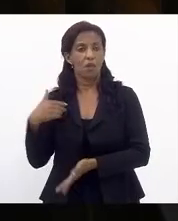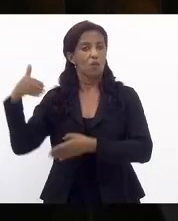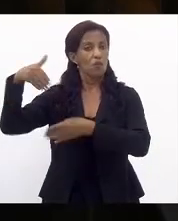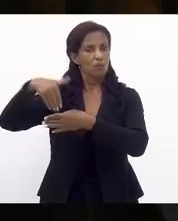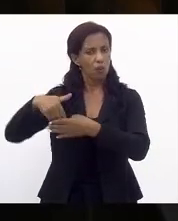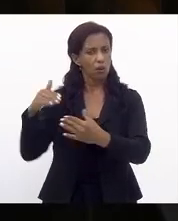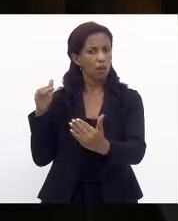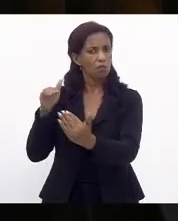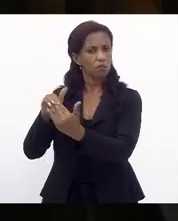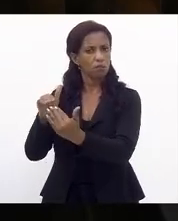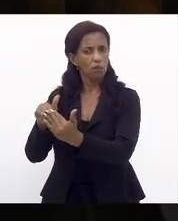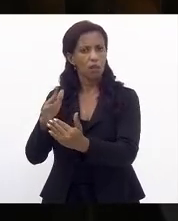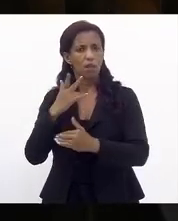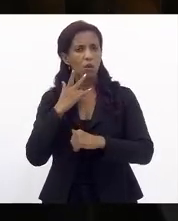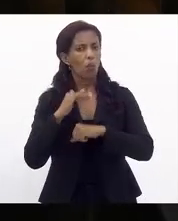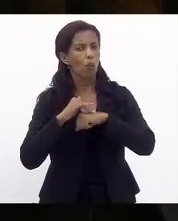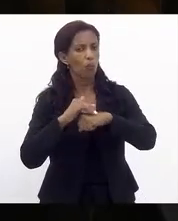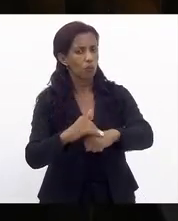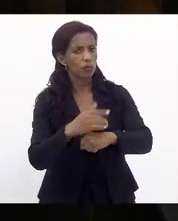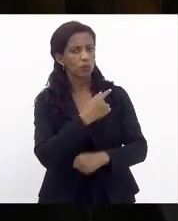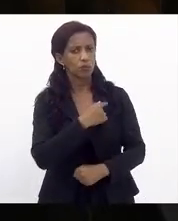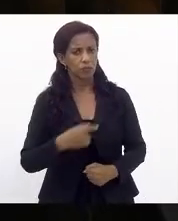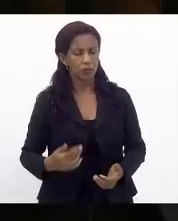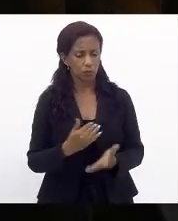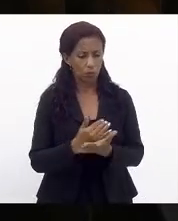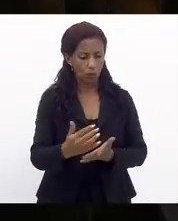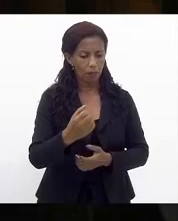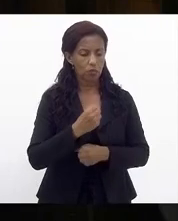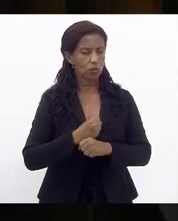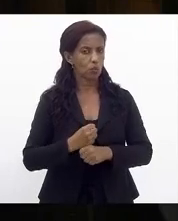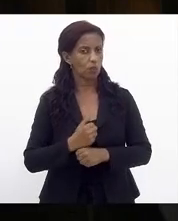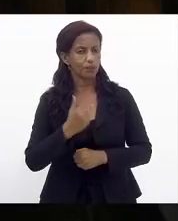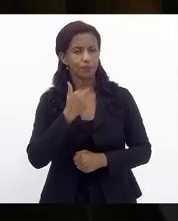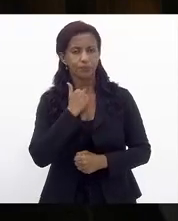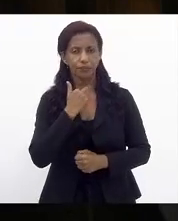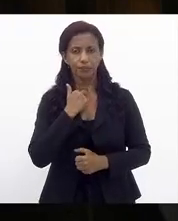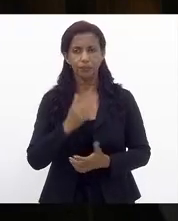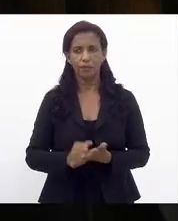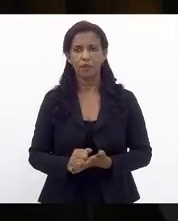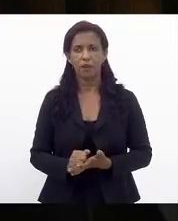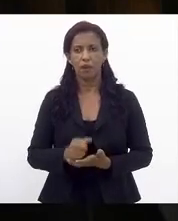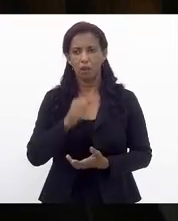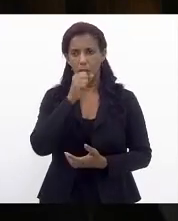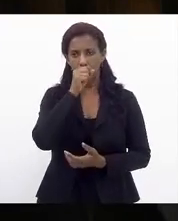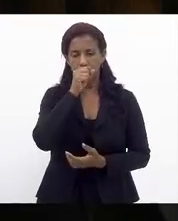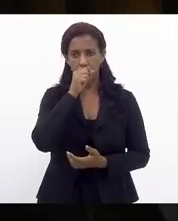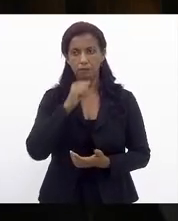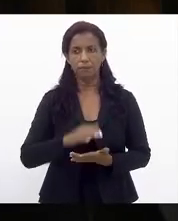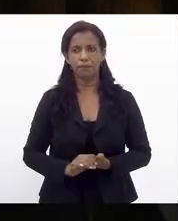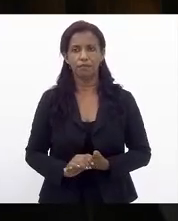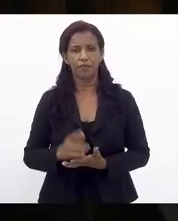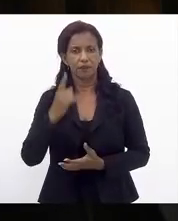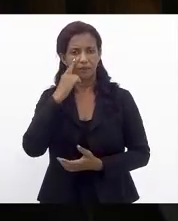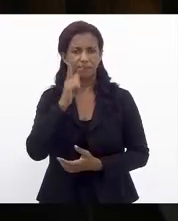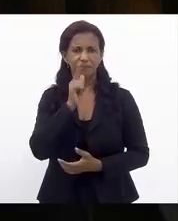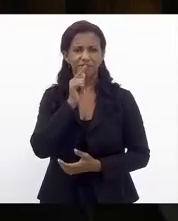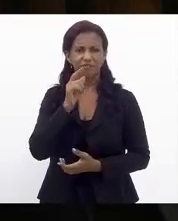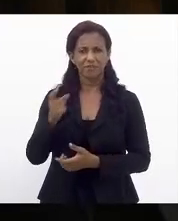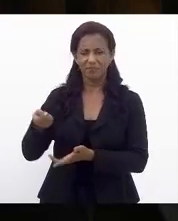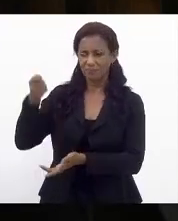Oi e aí coloquei para o governador no início desse ano que não dava para gente ver as e daí ir para ir para leilão